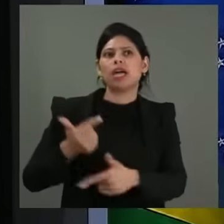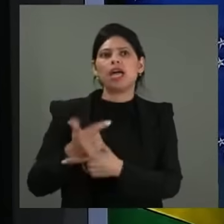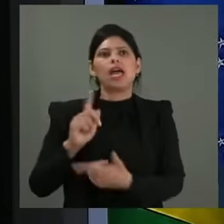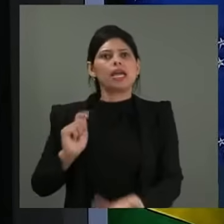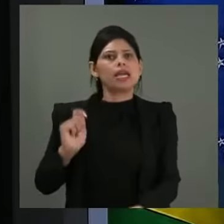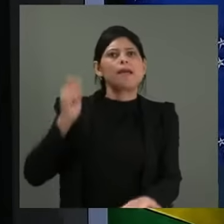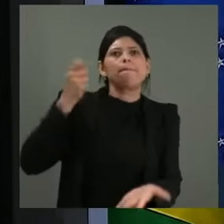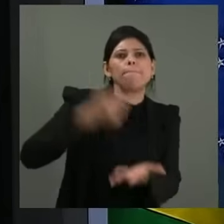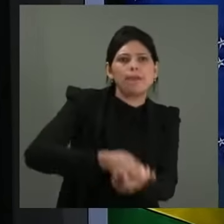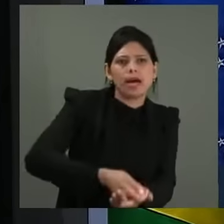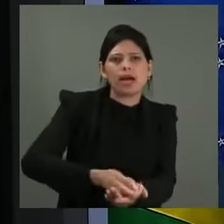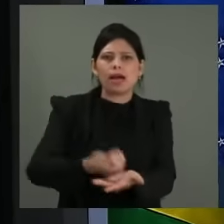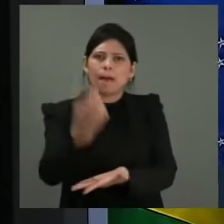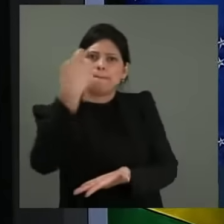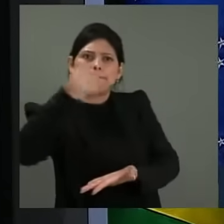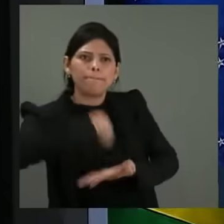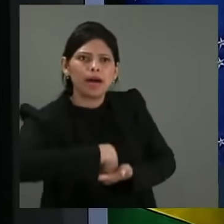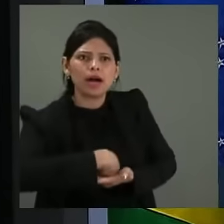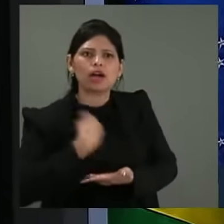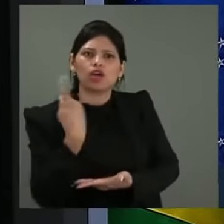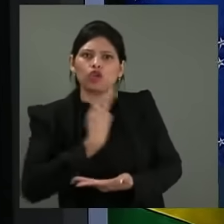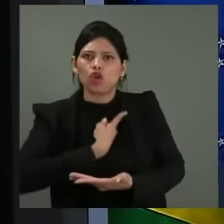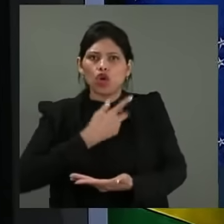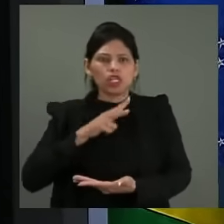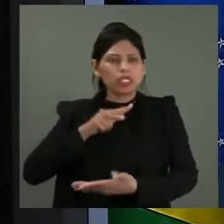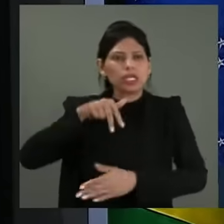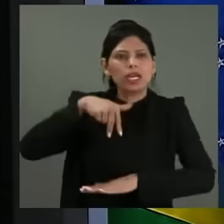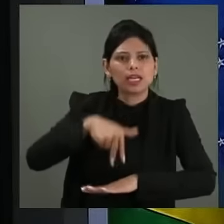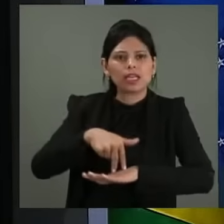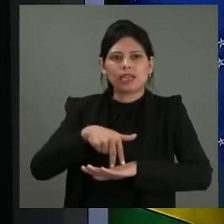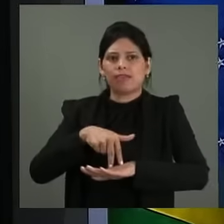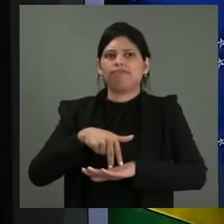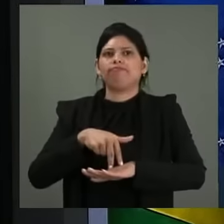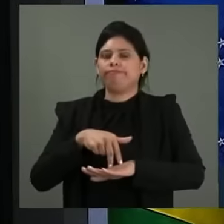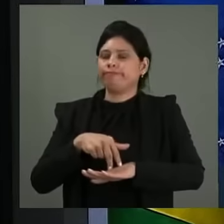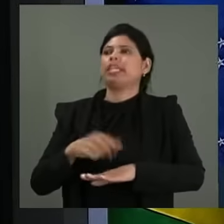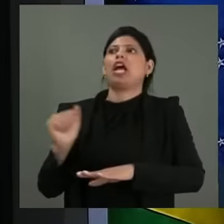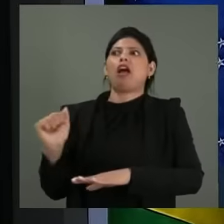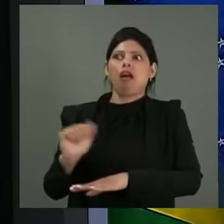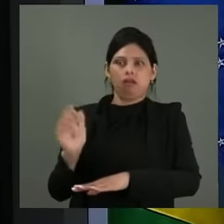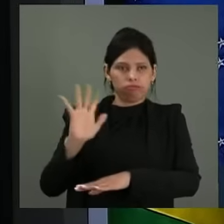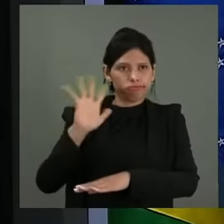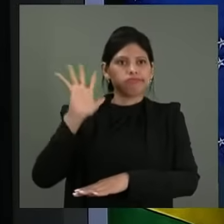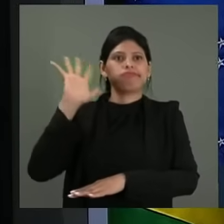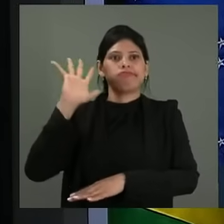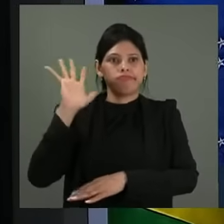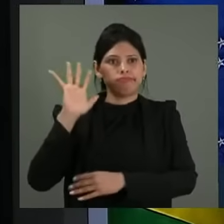para a gente estar aqui, inclusive, e não é barato.